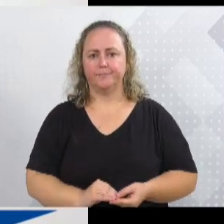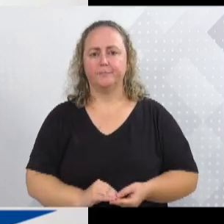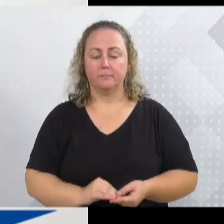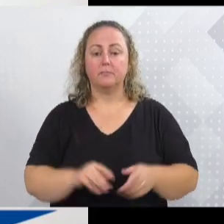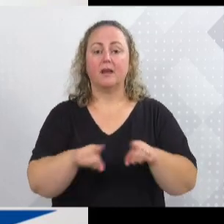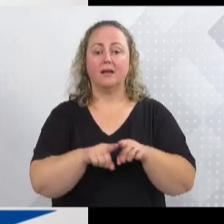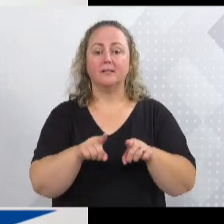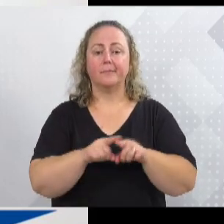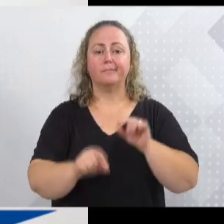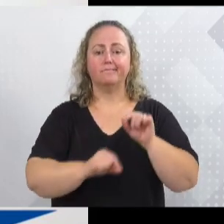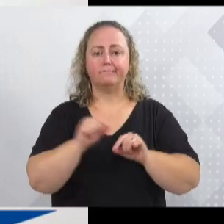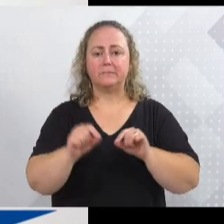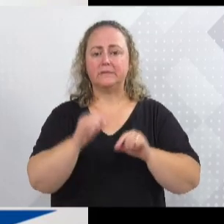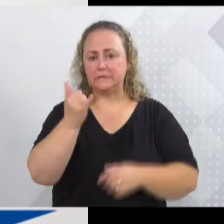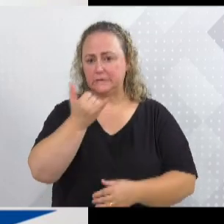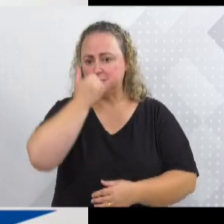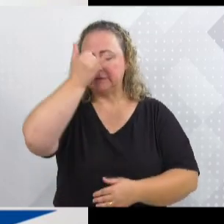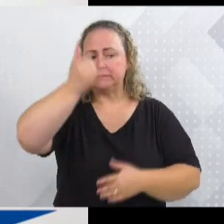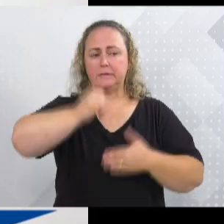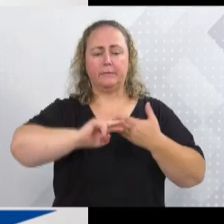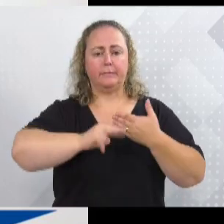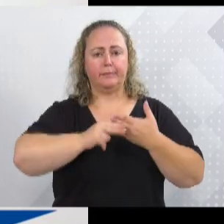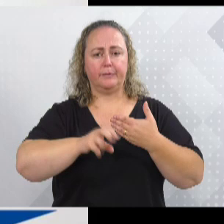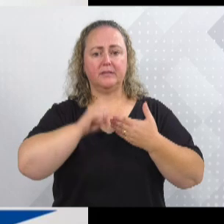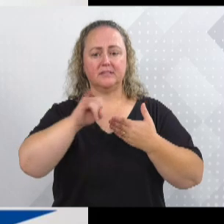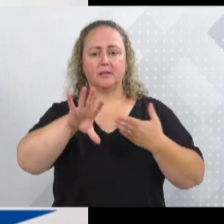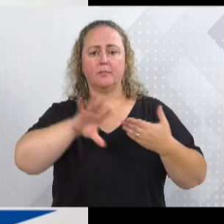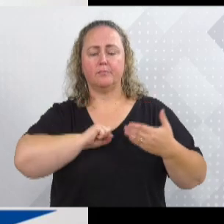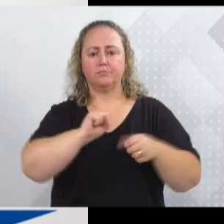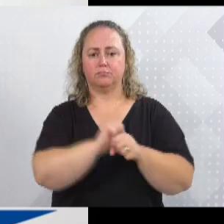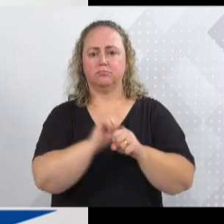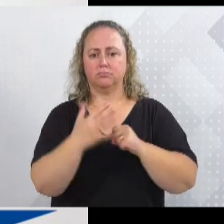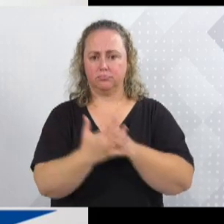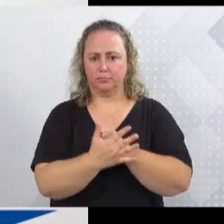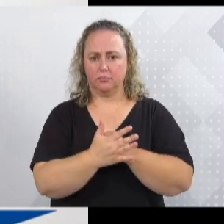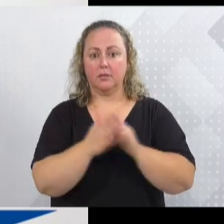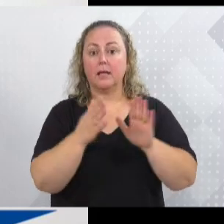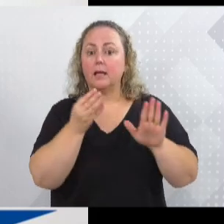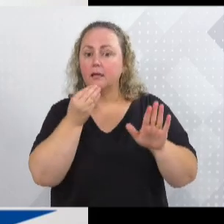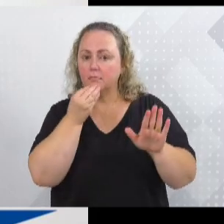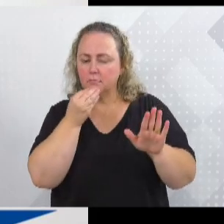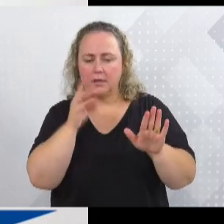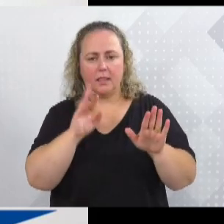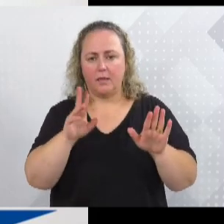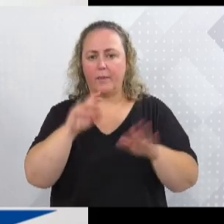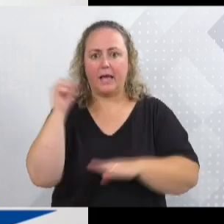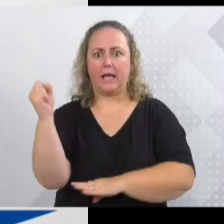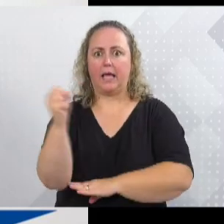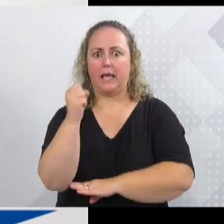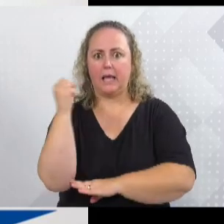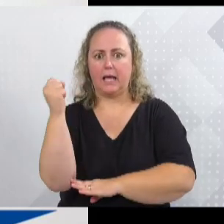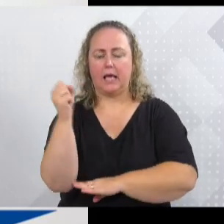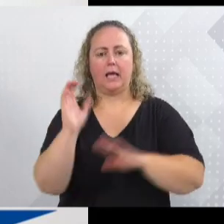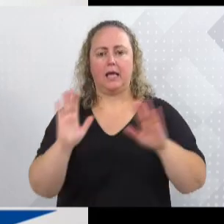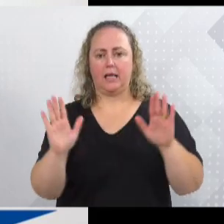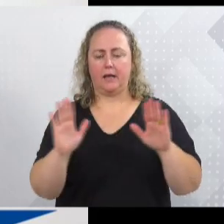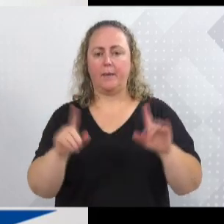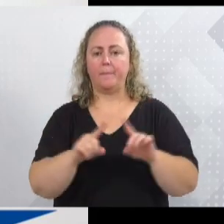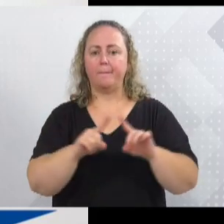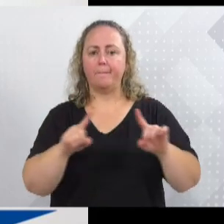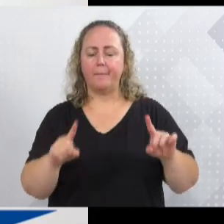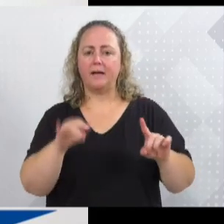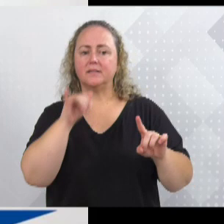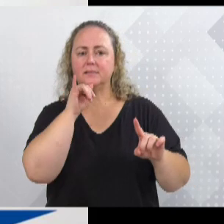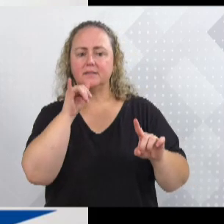sequelas que podem surgir numa infecção, não naquele quadro grave, como todo mundo está acostumado, mas bem como